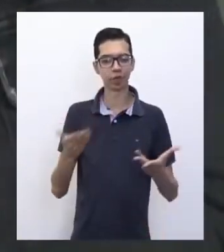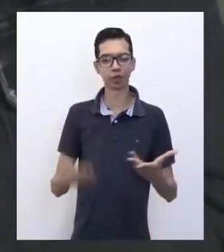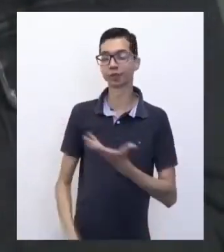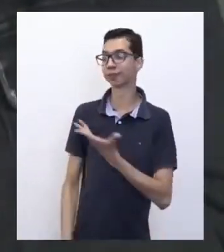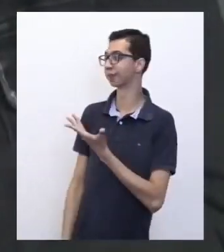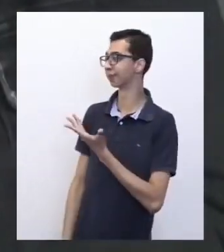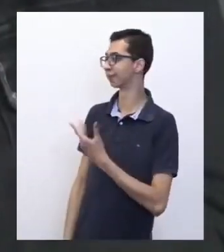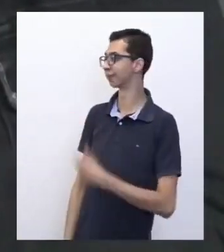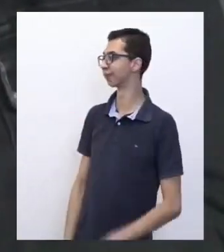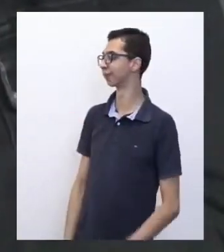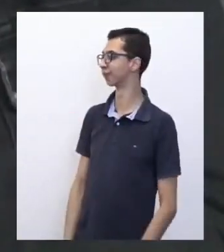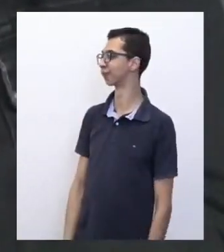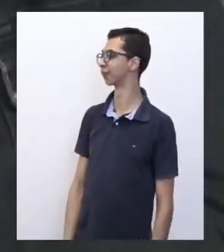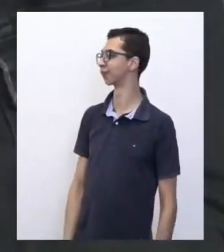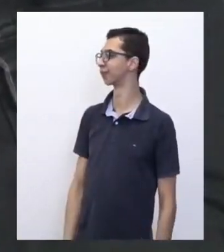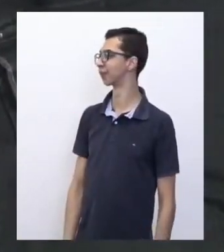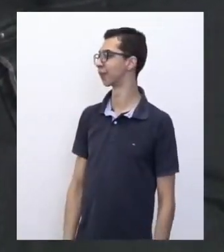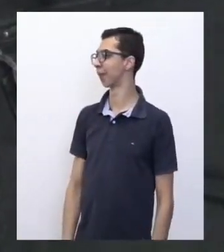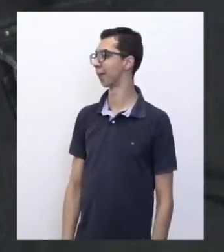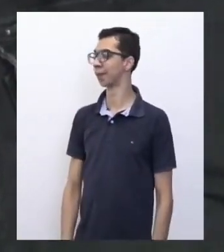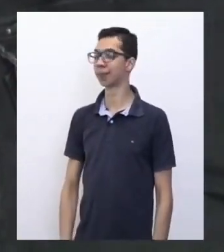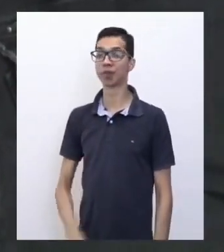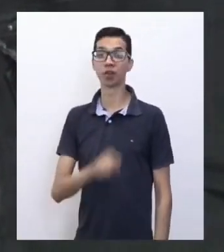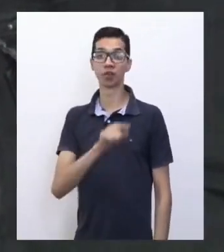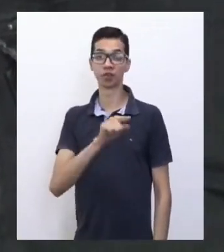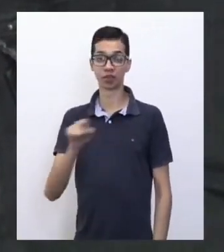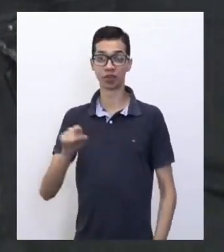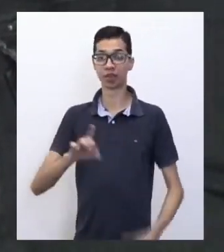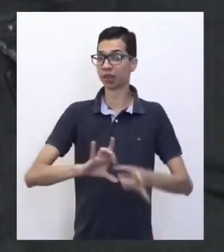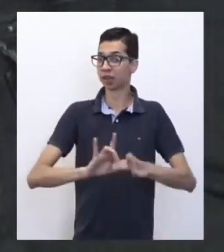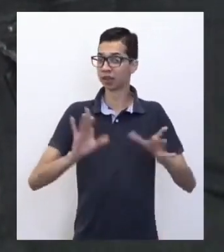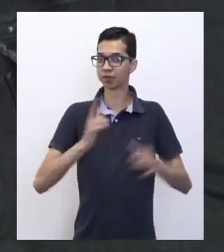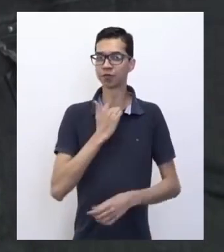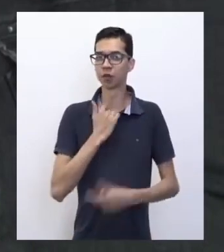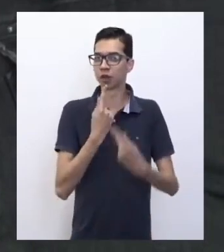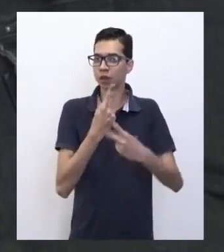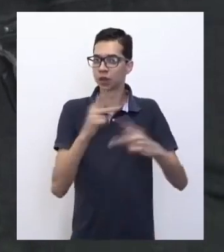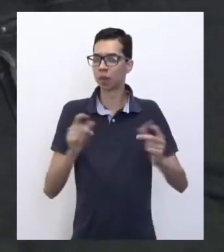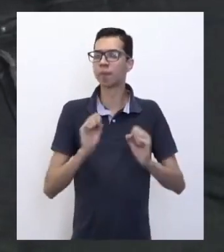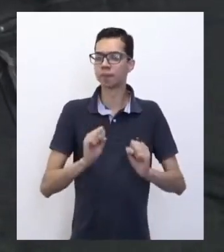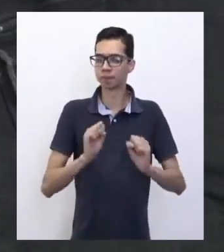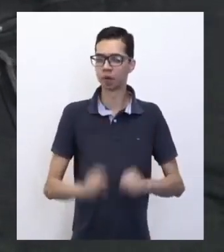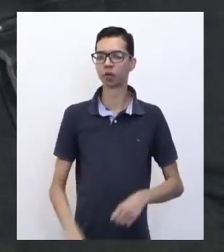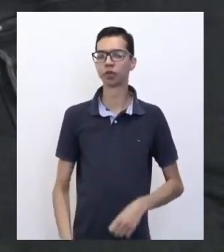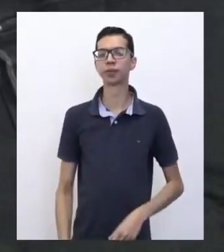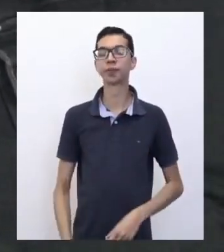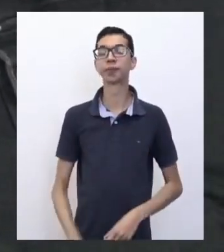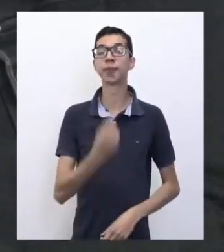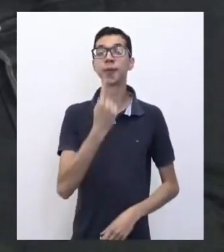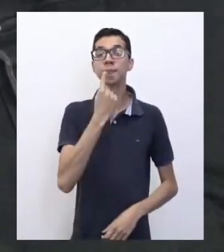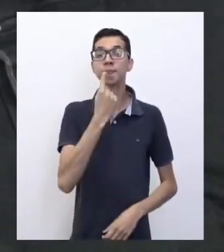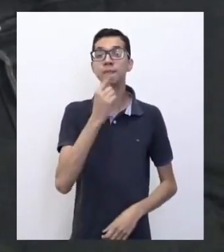E aí, turma, você vai fazer do jeitinho que você quiser. Vou fazer boca.